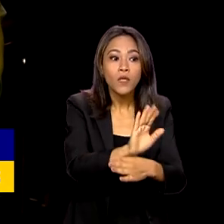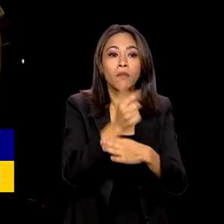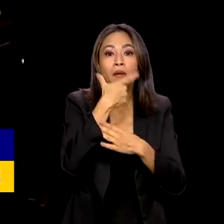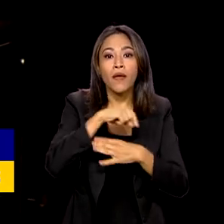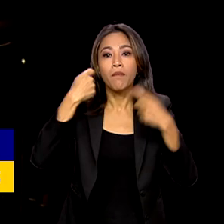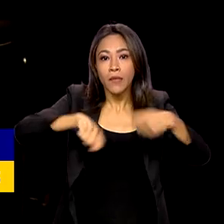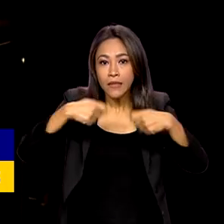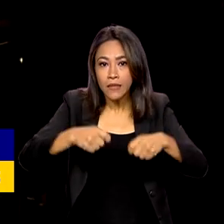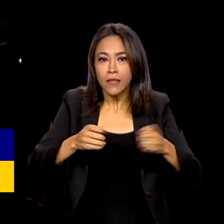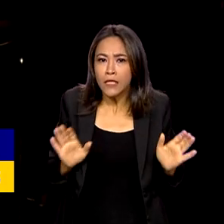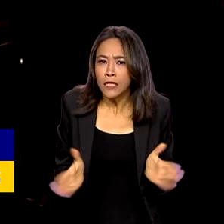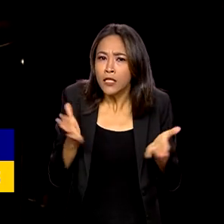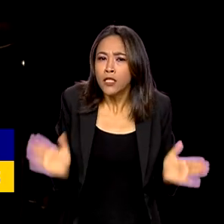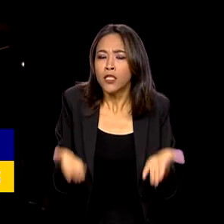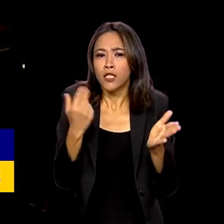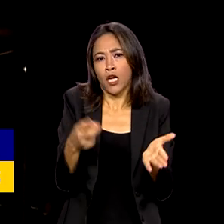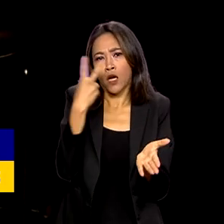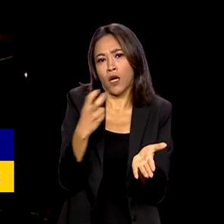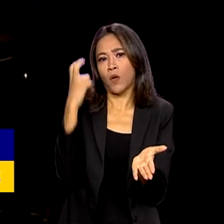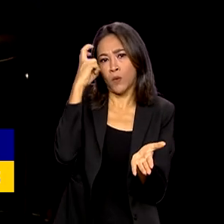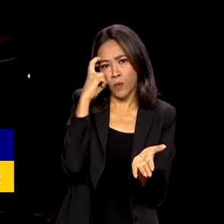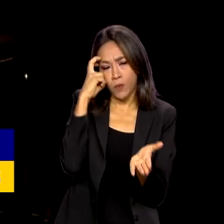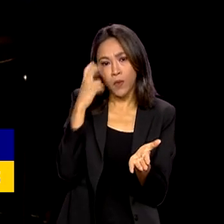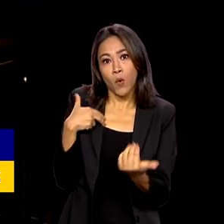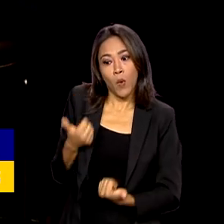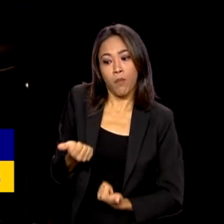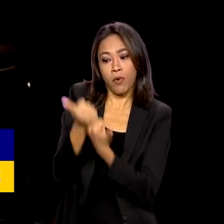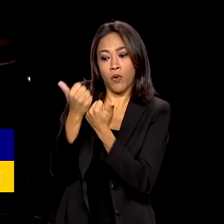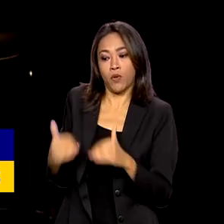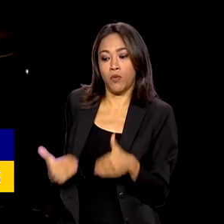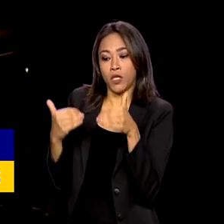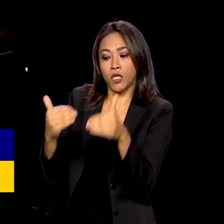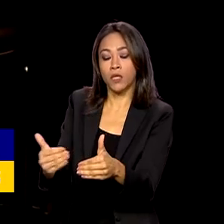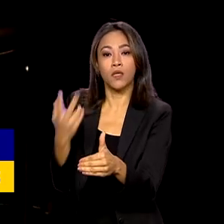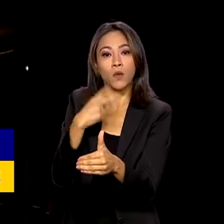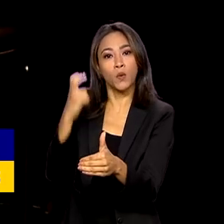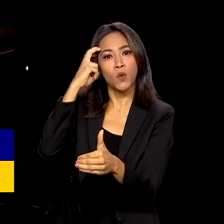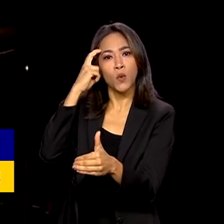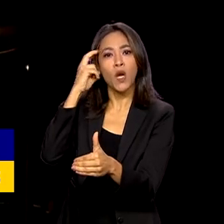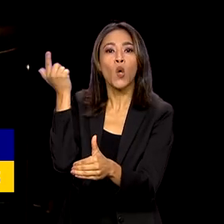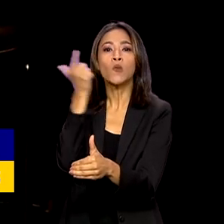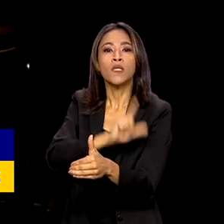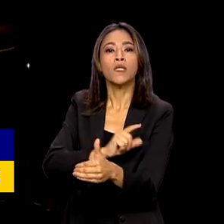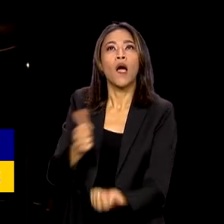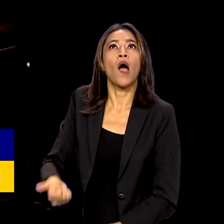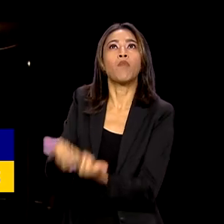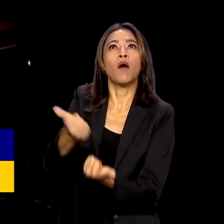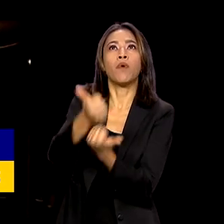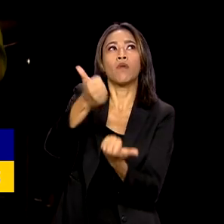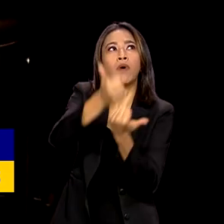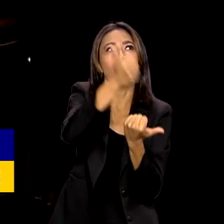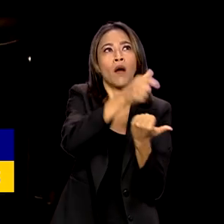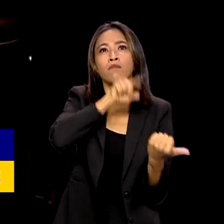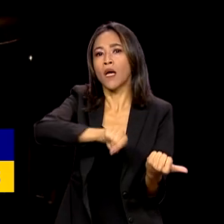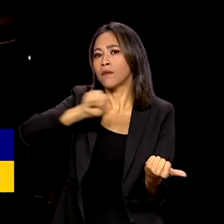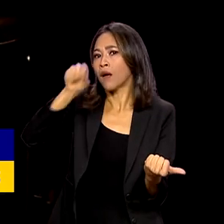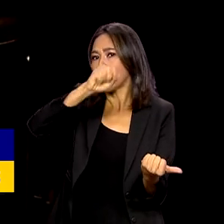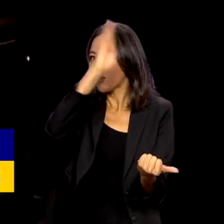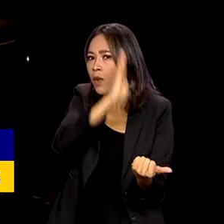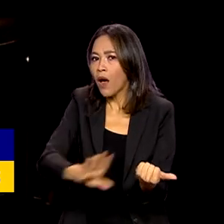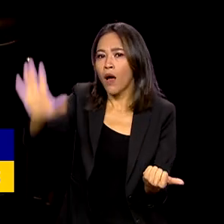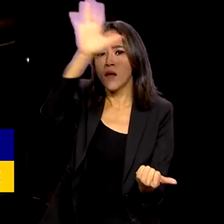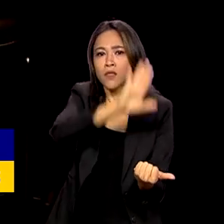das leis do fomento para que o apoio do Ministério da Cultura chegue a todos os cantos do Brasil, promovendo assim a